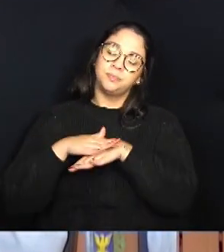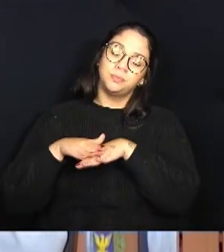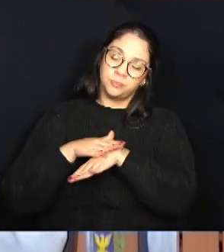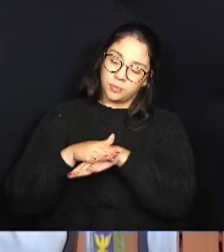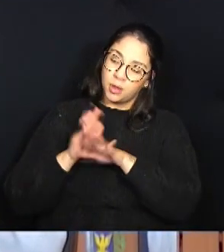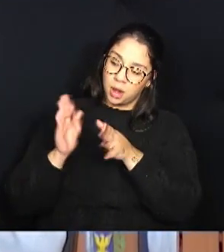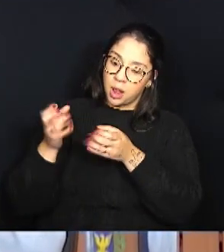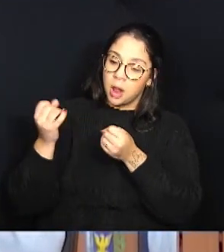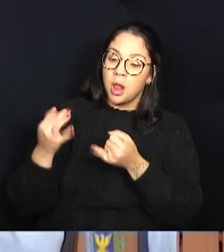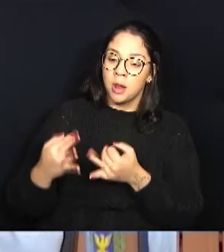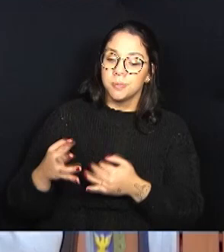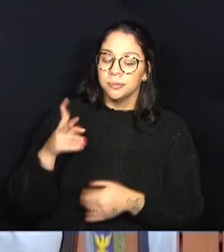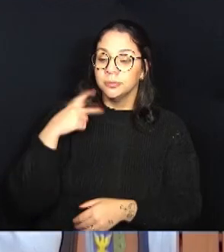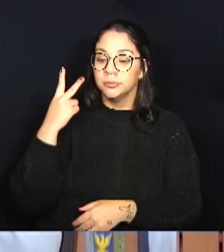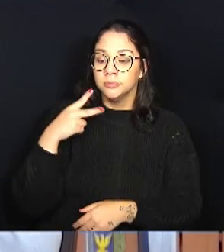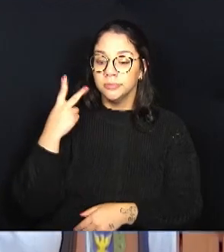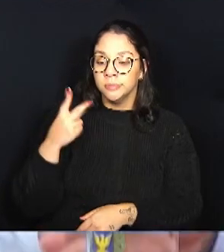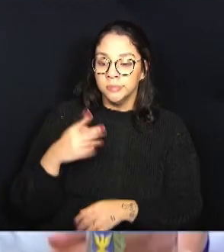aqui, vereador,